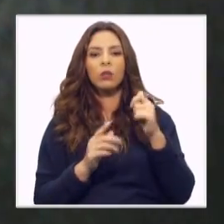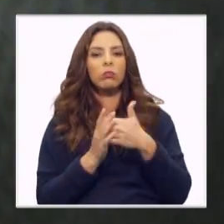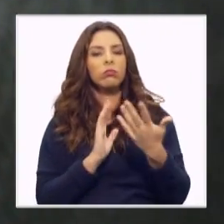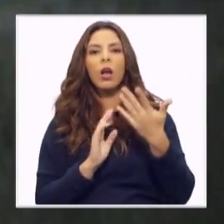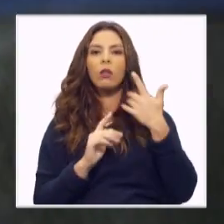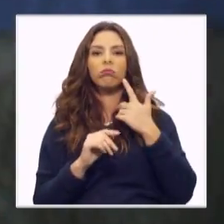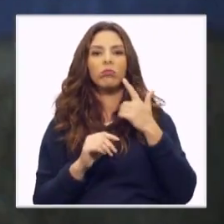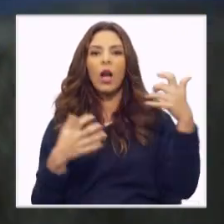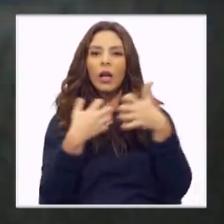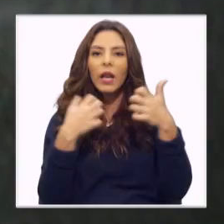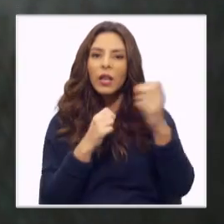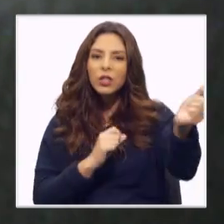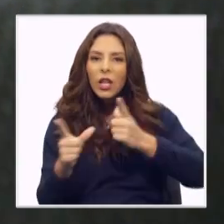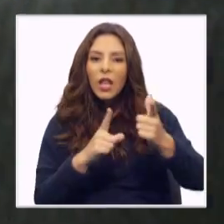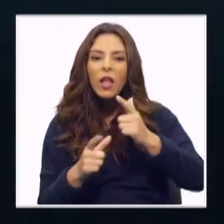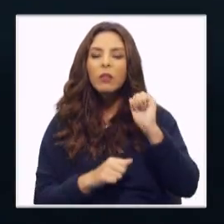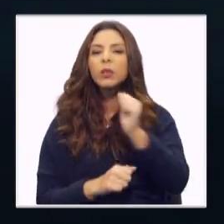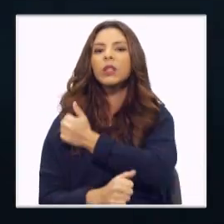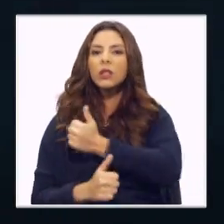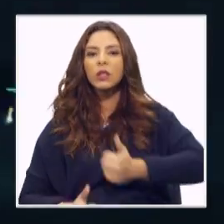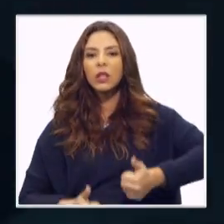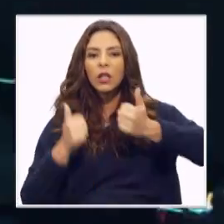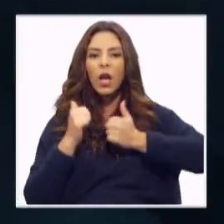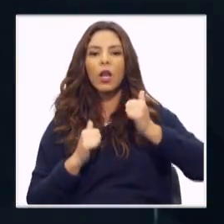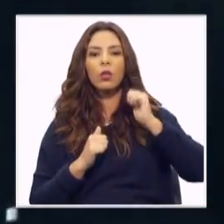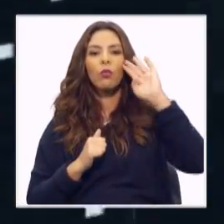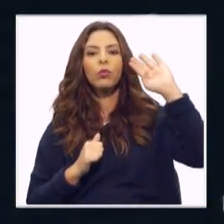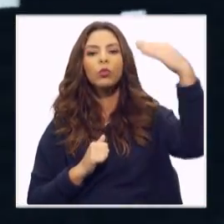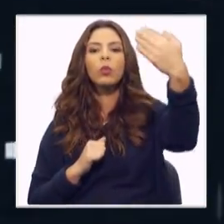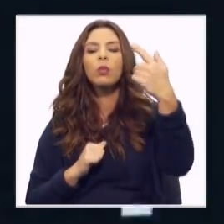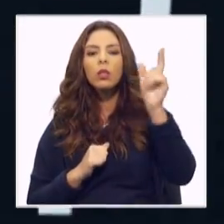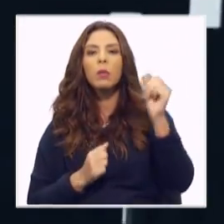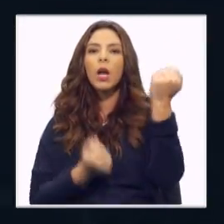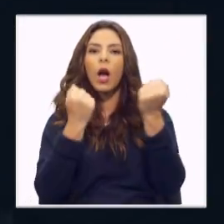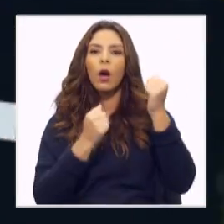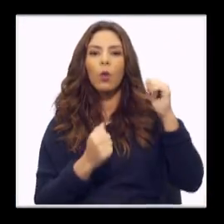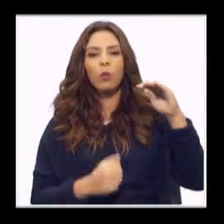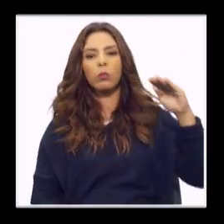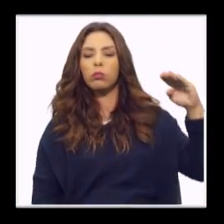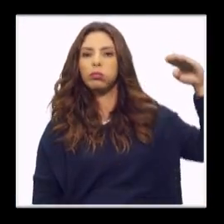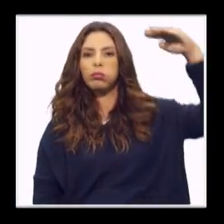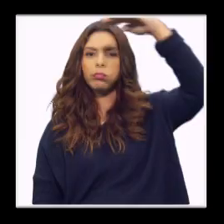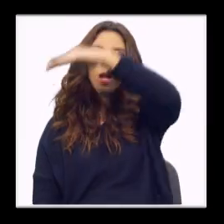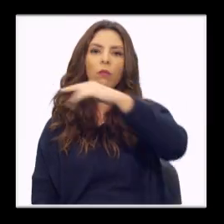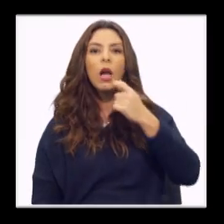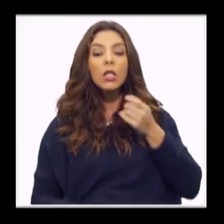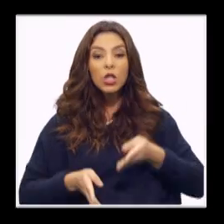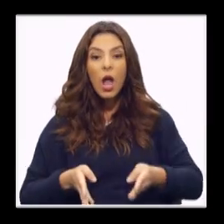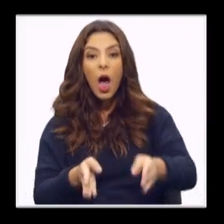Blade Runner e Star Wars, coisas desse género, e cidades do futuro. E depois fiz carros a voar em vez de andarem na estrada.